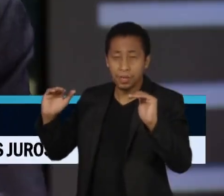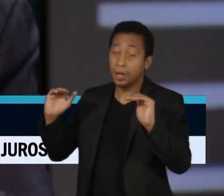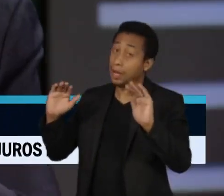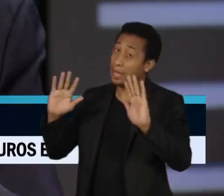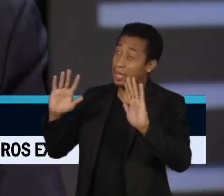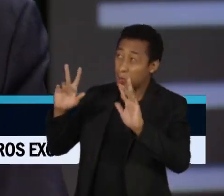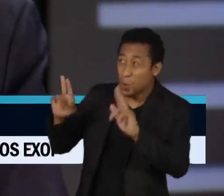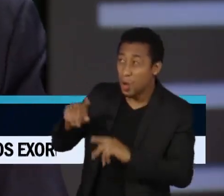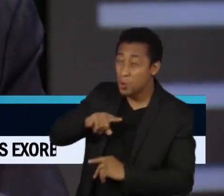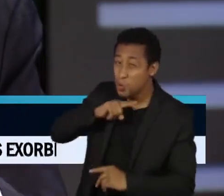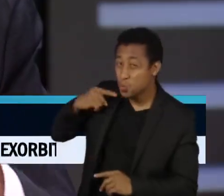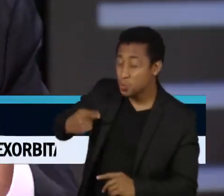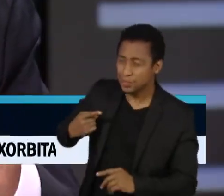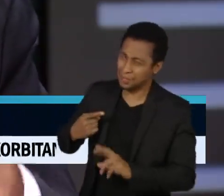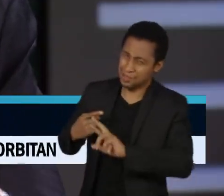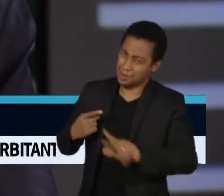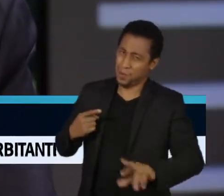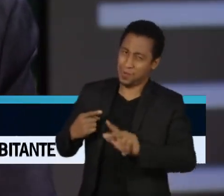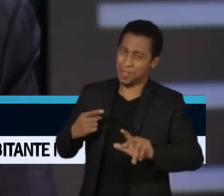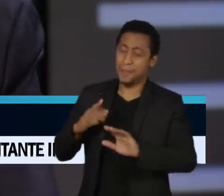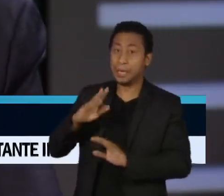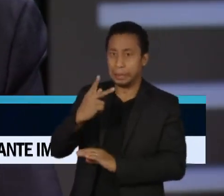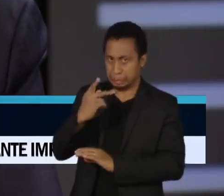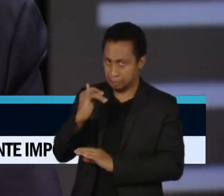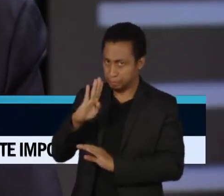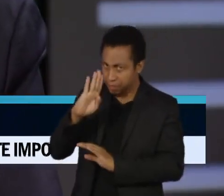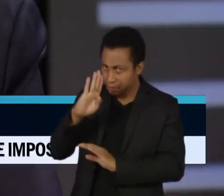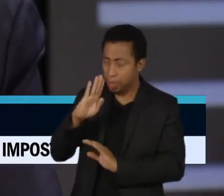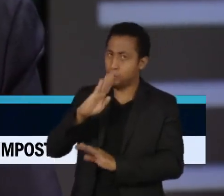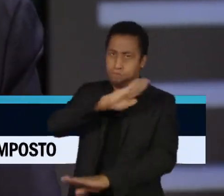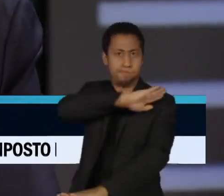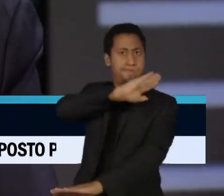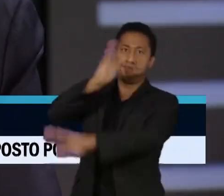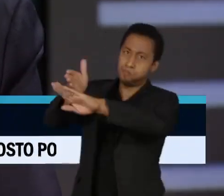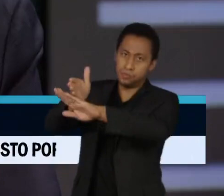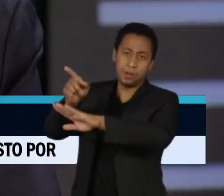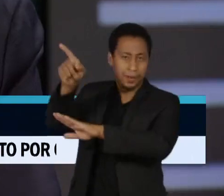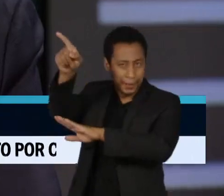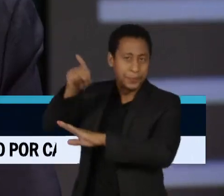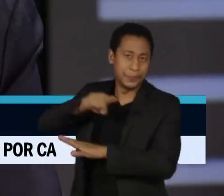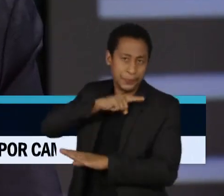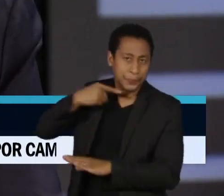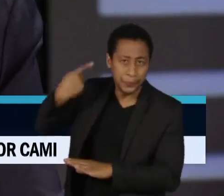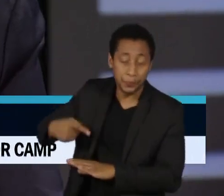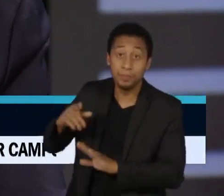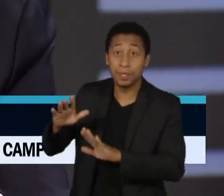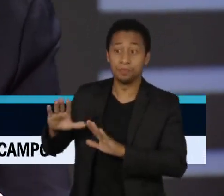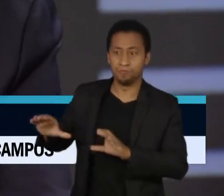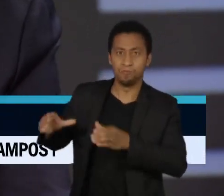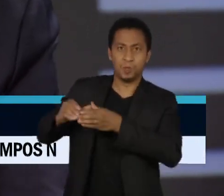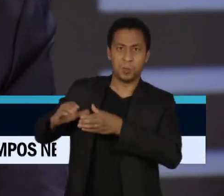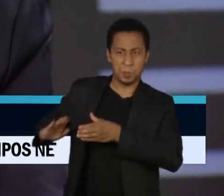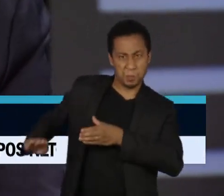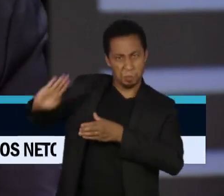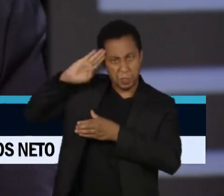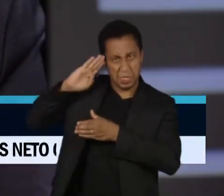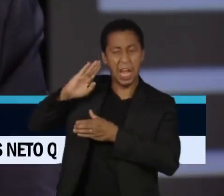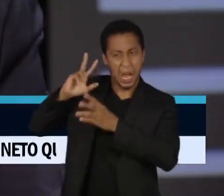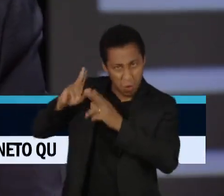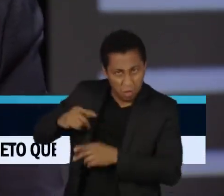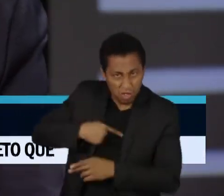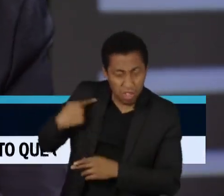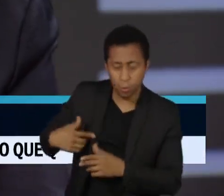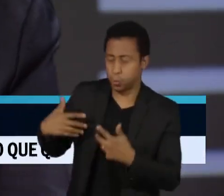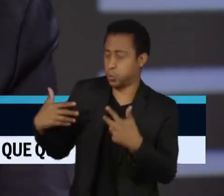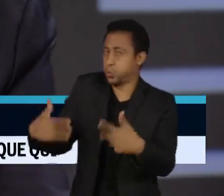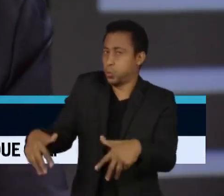Rússia. E logo será, com os gastos militares chineses, uma potência militar. Agora, é muito